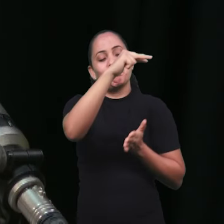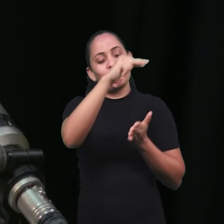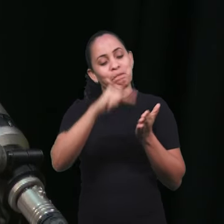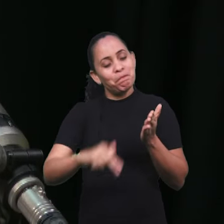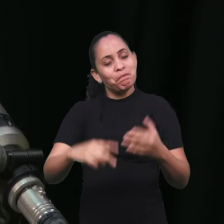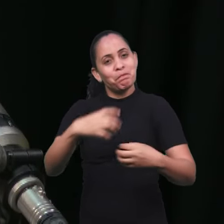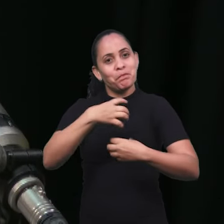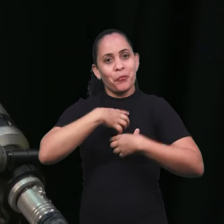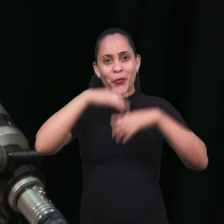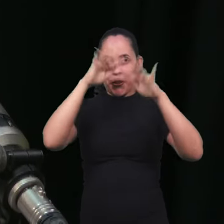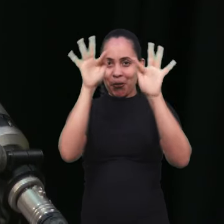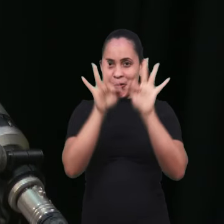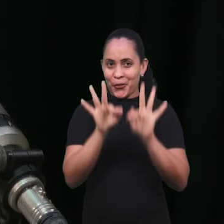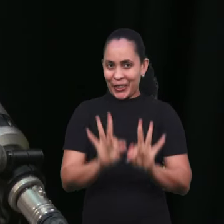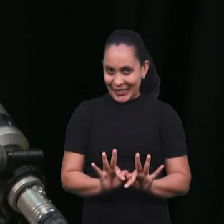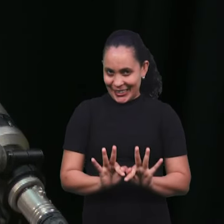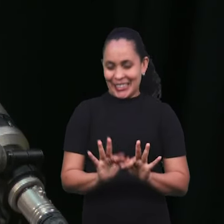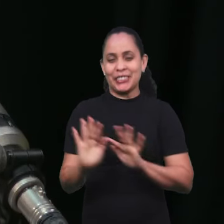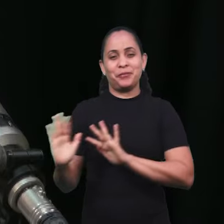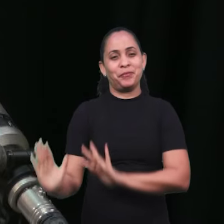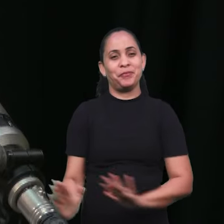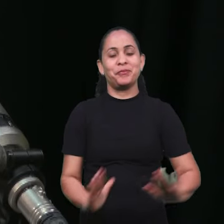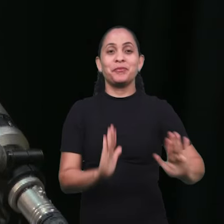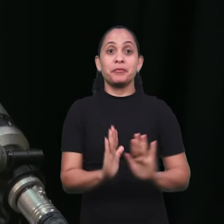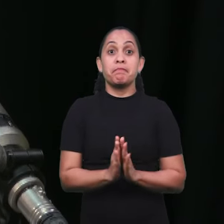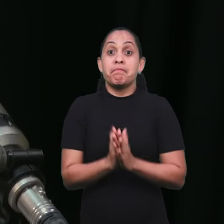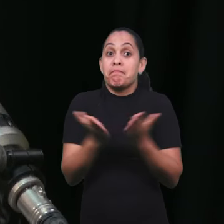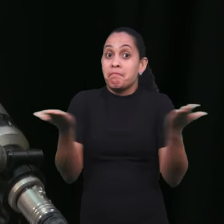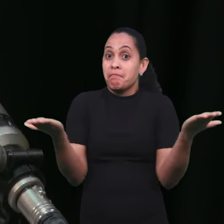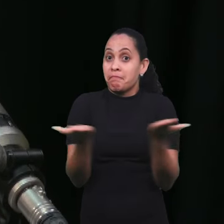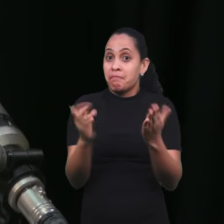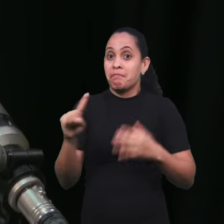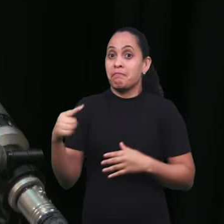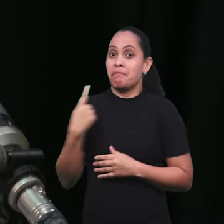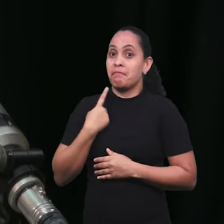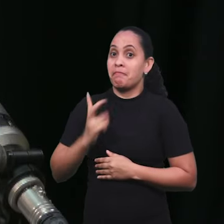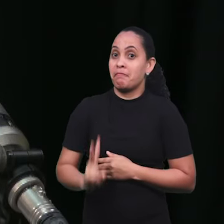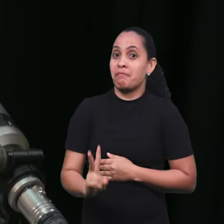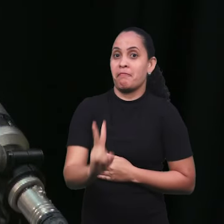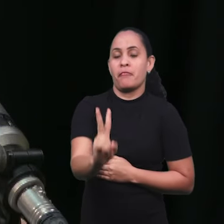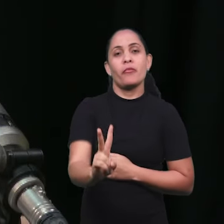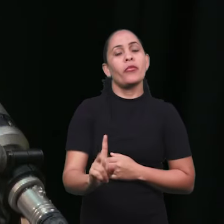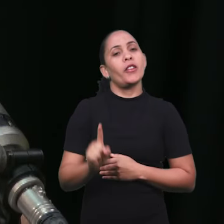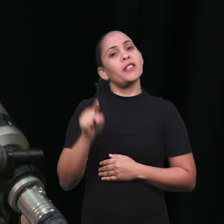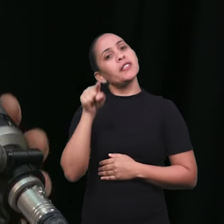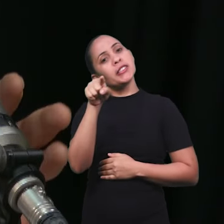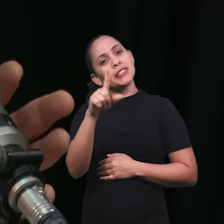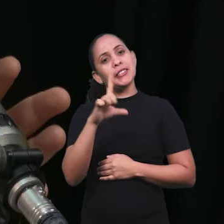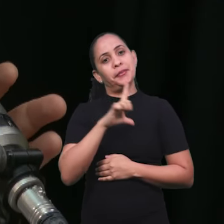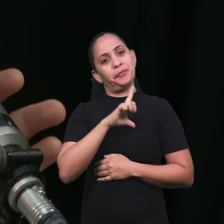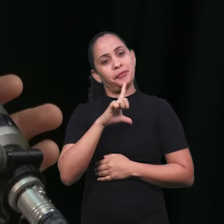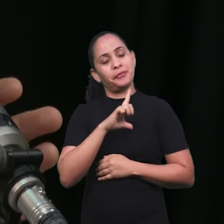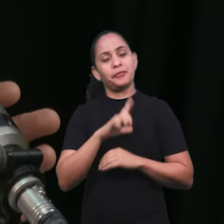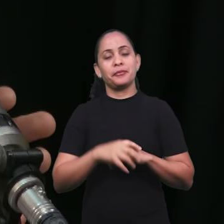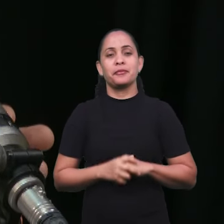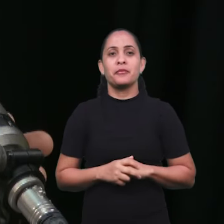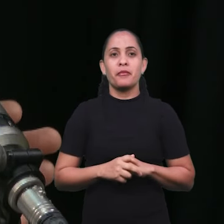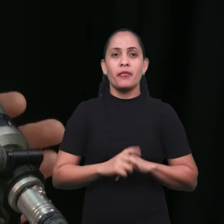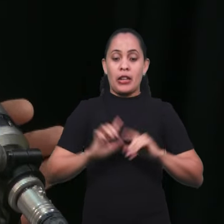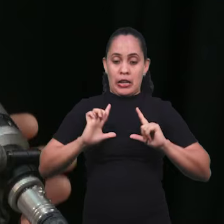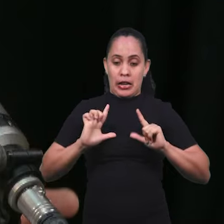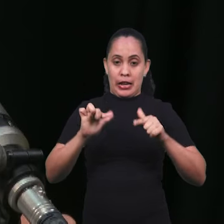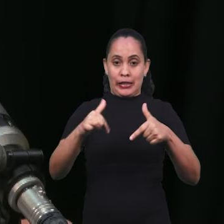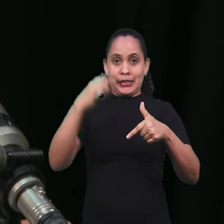e fica muito feliz em saber que você está participando. Estamos numa sequência onde nós estamos falando sobre